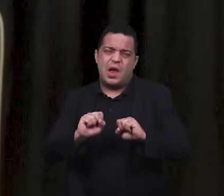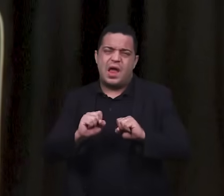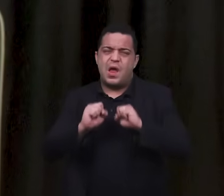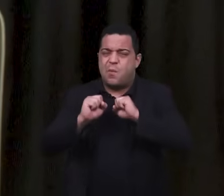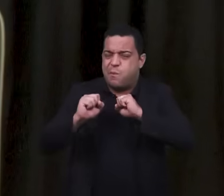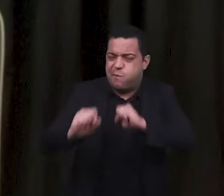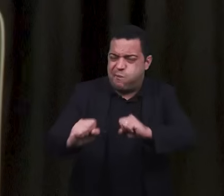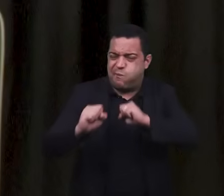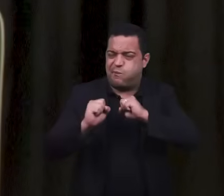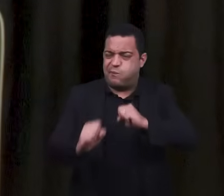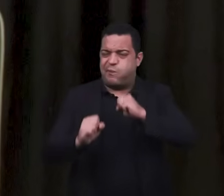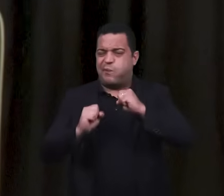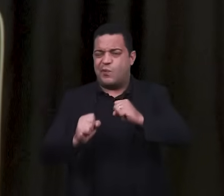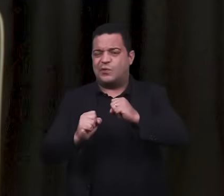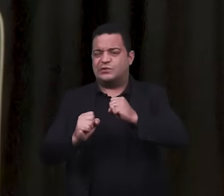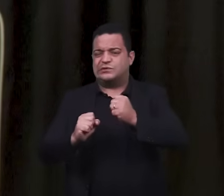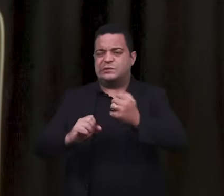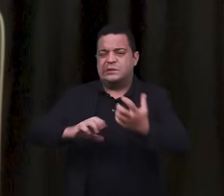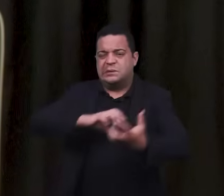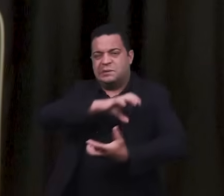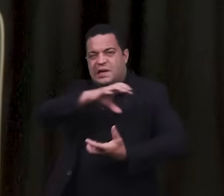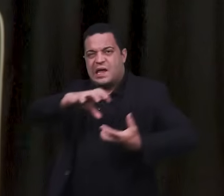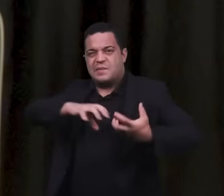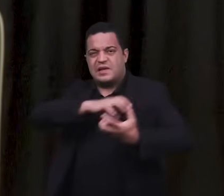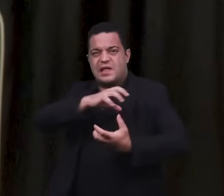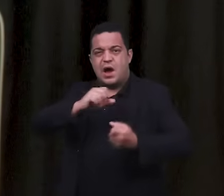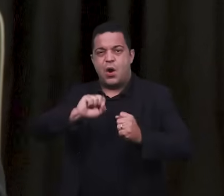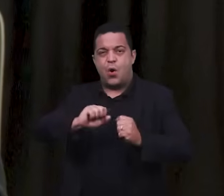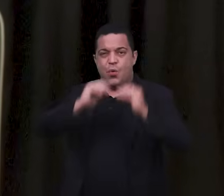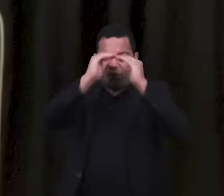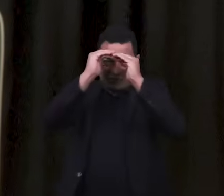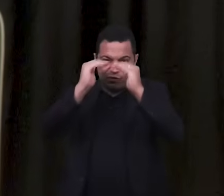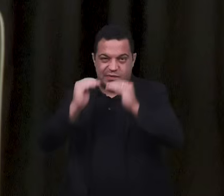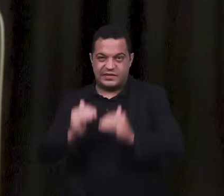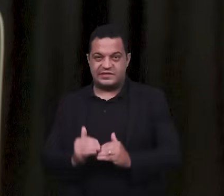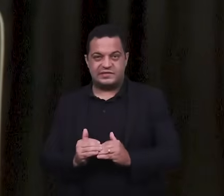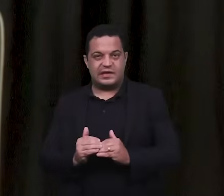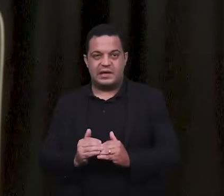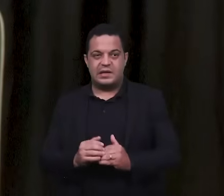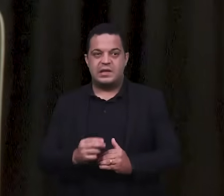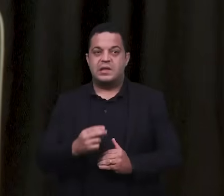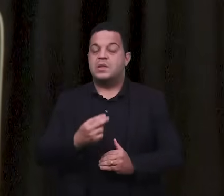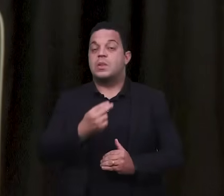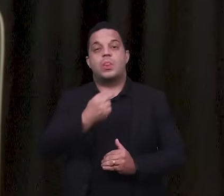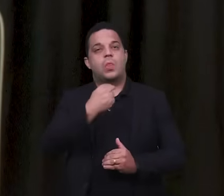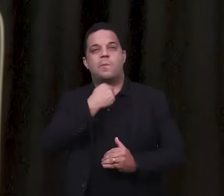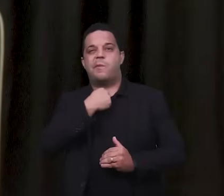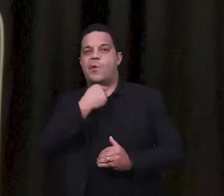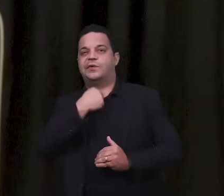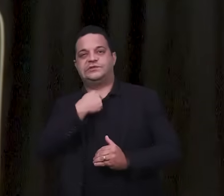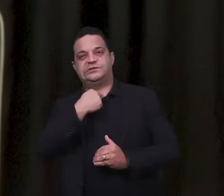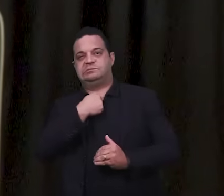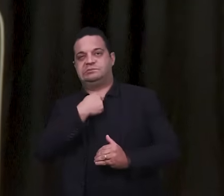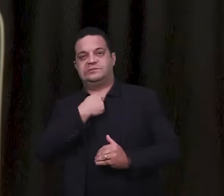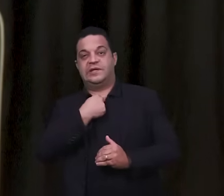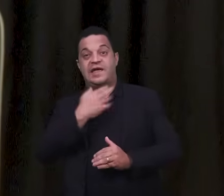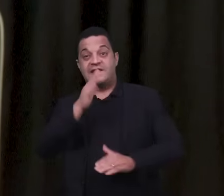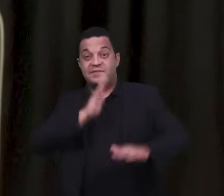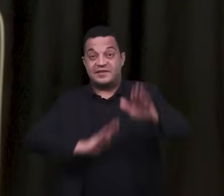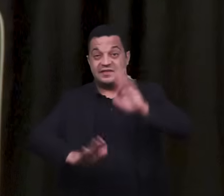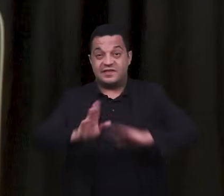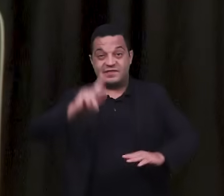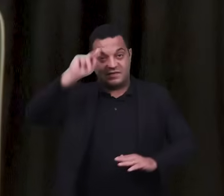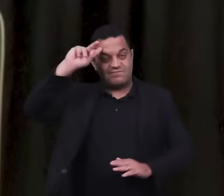o corpo ao qual nós nos ligamos quando fomos levantados, né, como a nossa ordenação